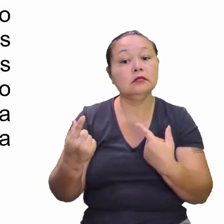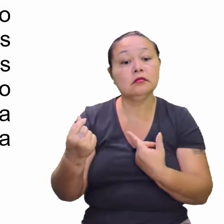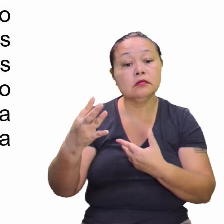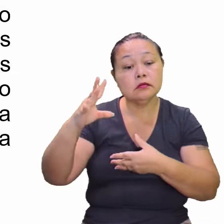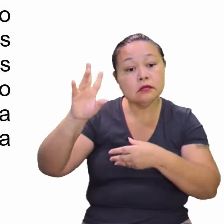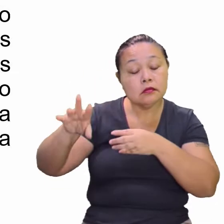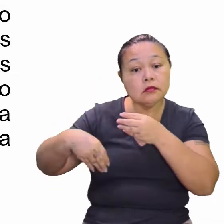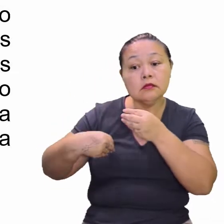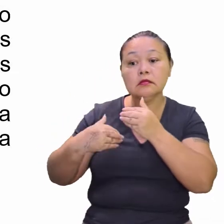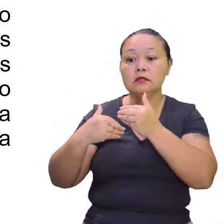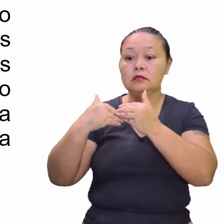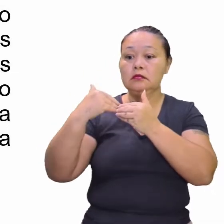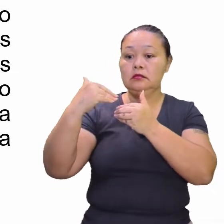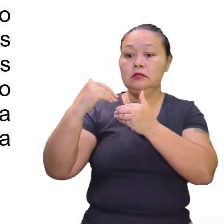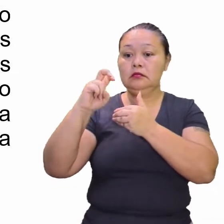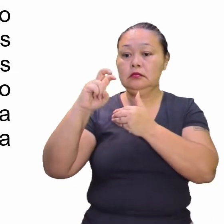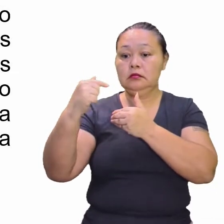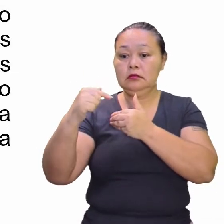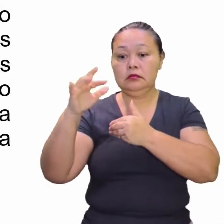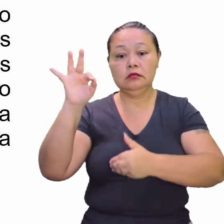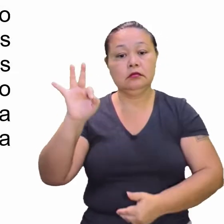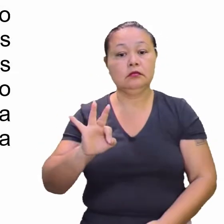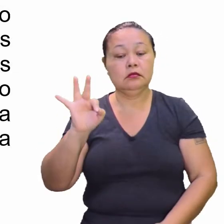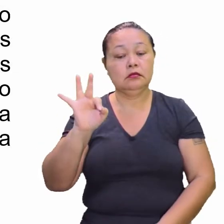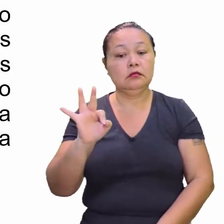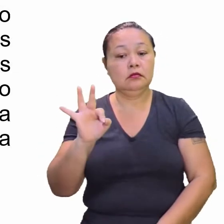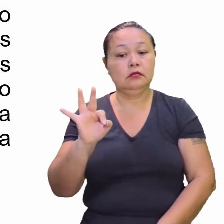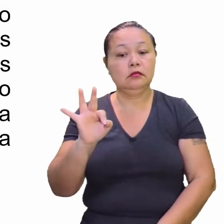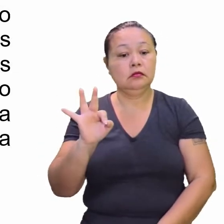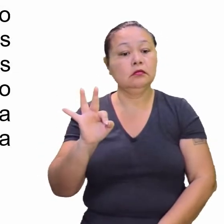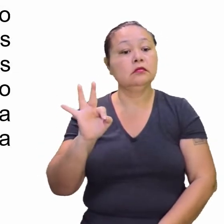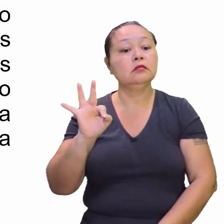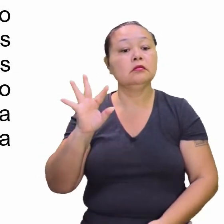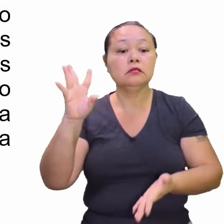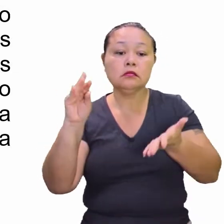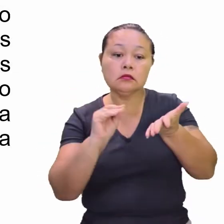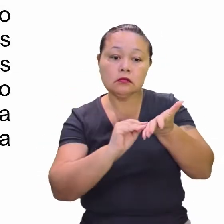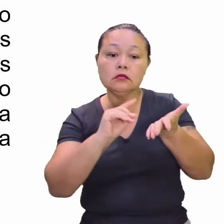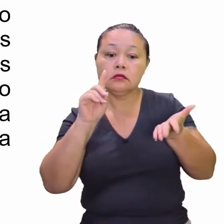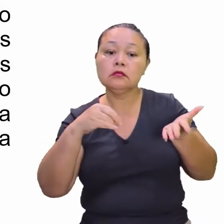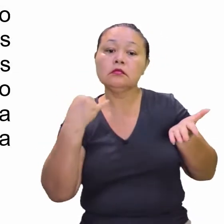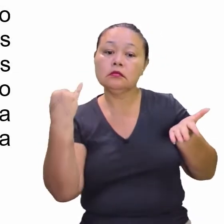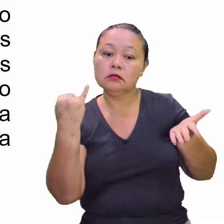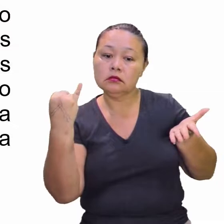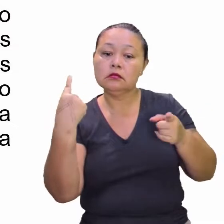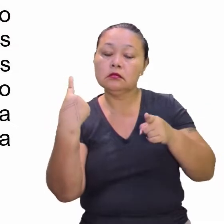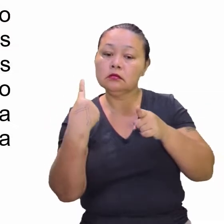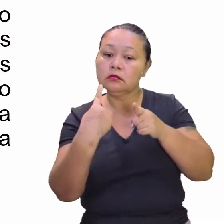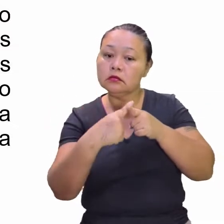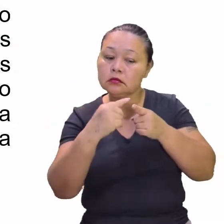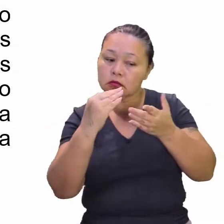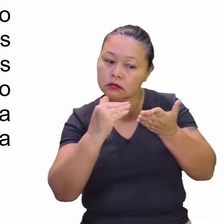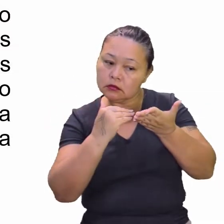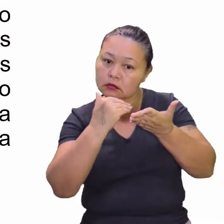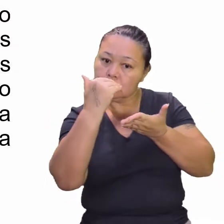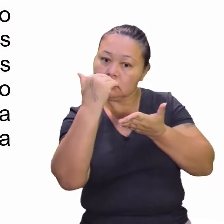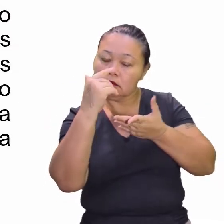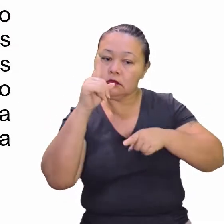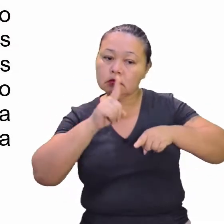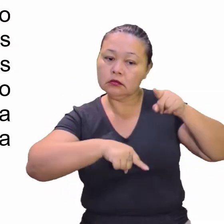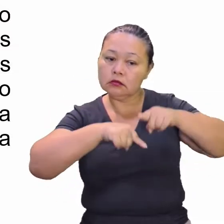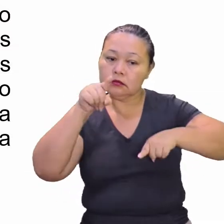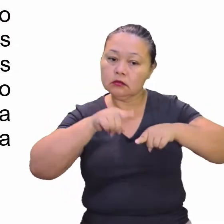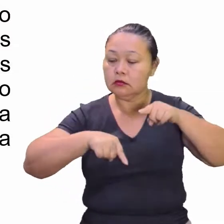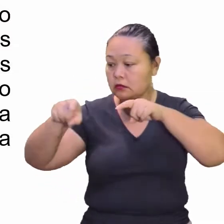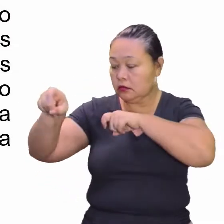valor aumenta substancialmente para 57%. Este é um dado relevante que indica que mais da metade dos